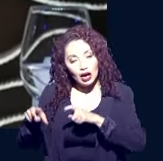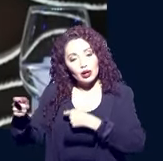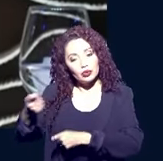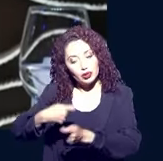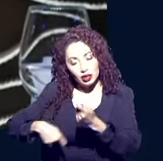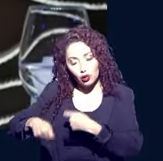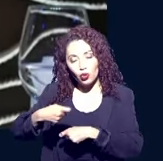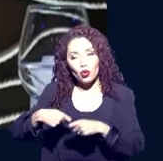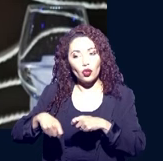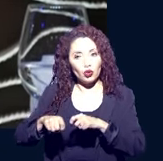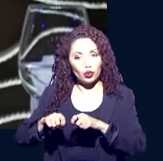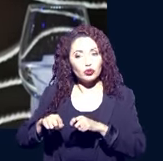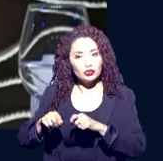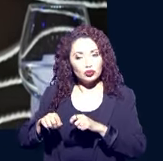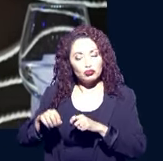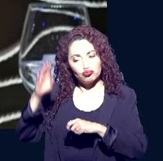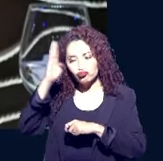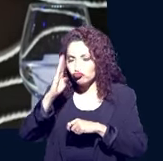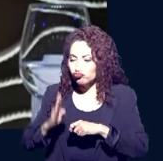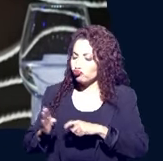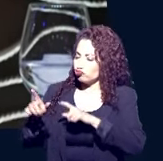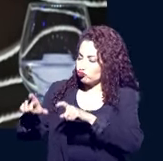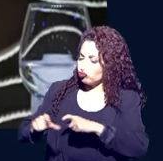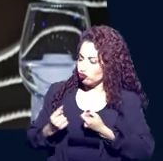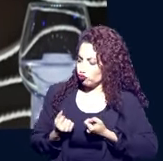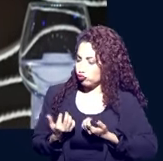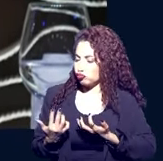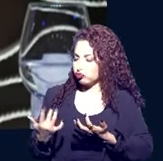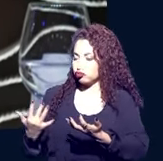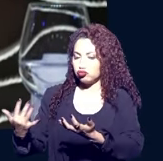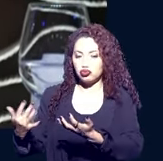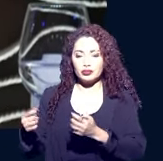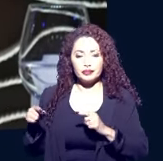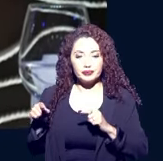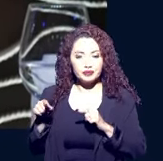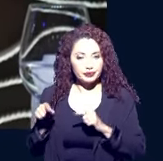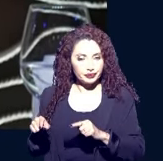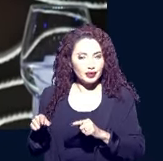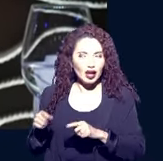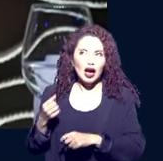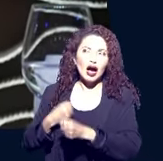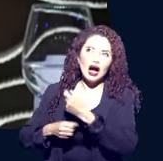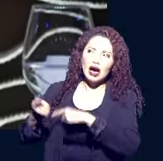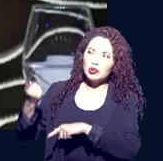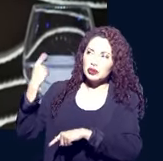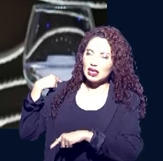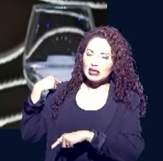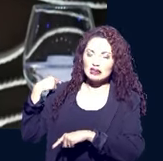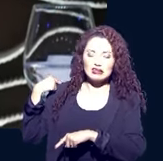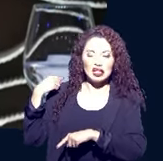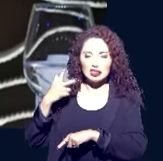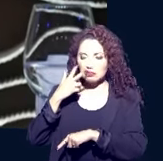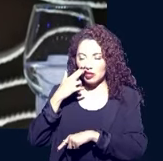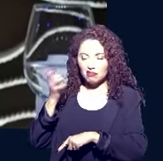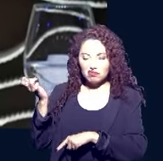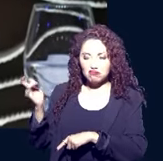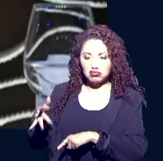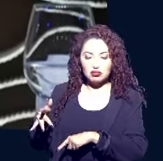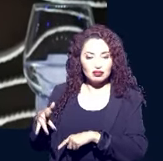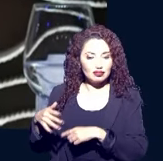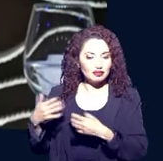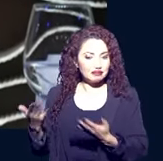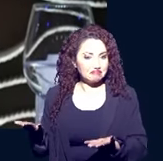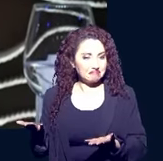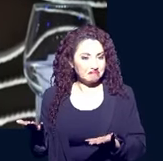brasileira esse setor que há uns anos atrás era o patinho feio né ninguém falava aqui na Faria Lima